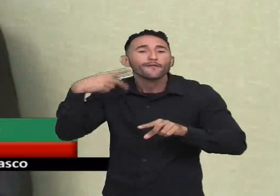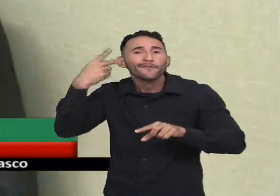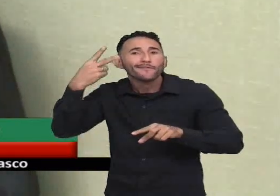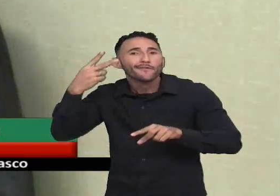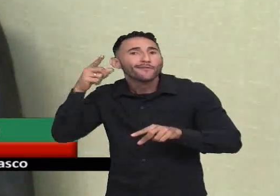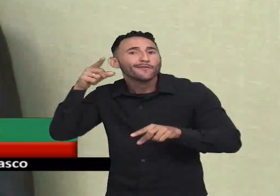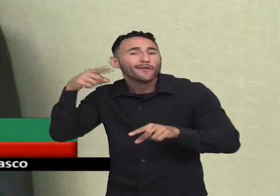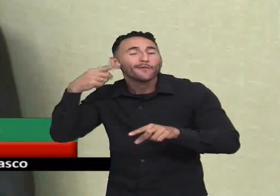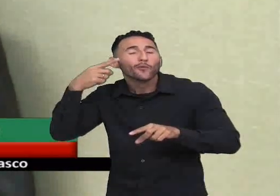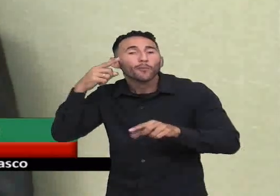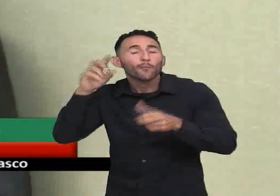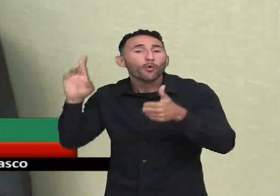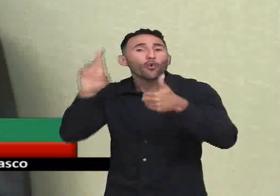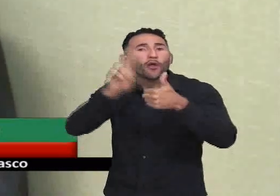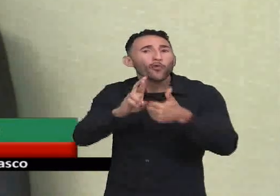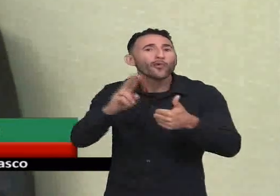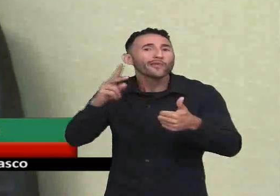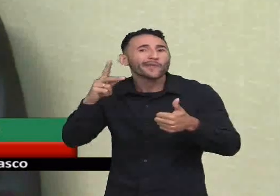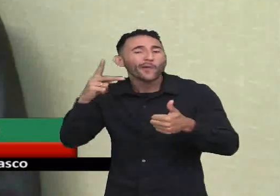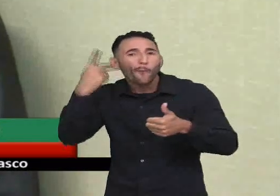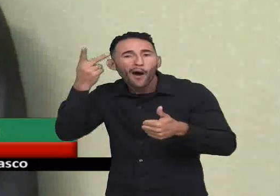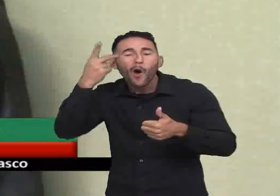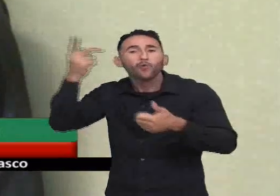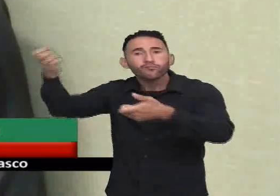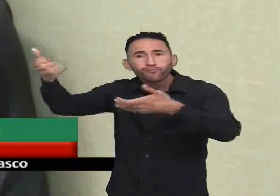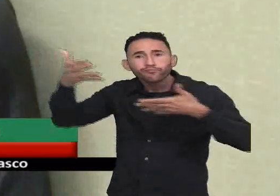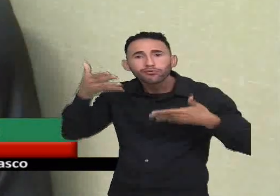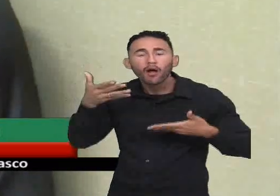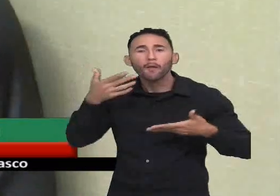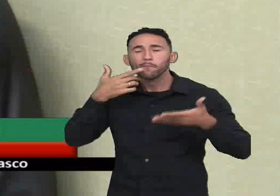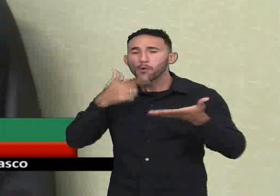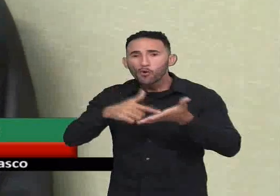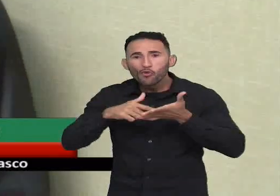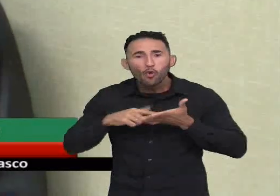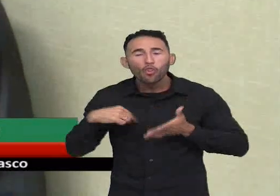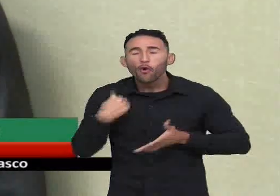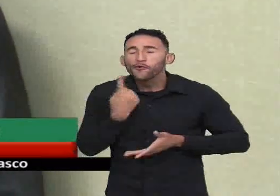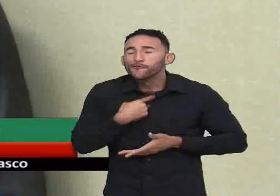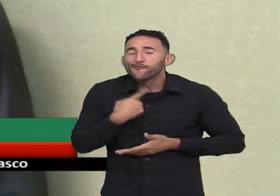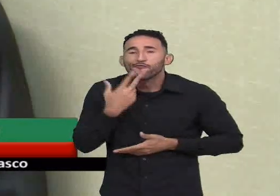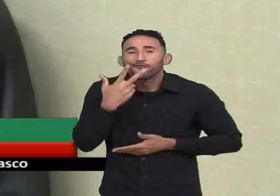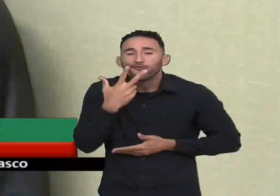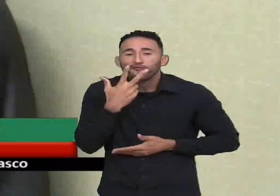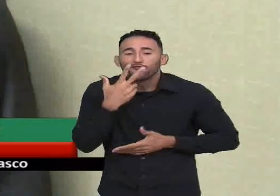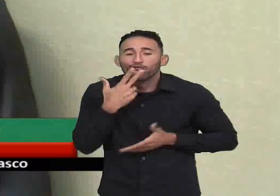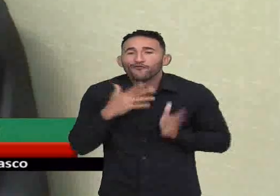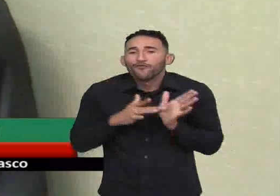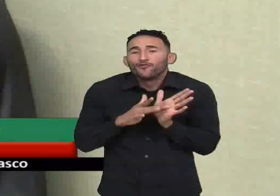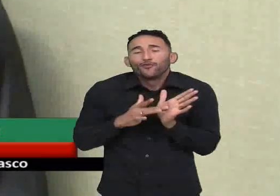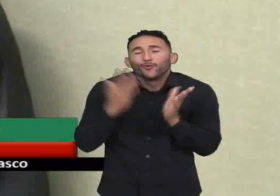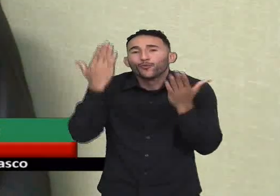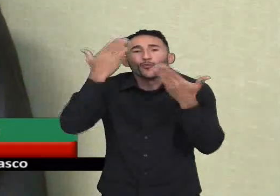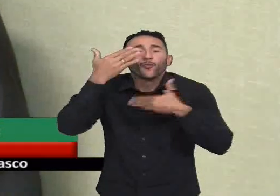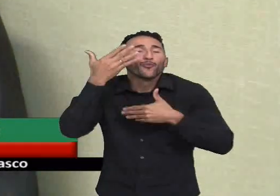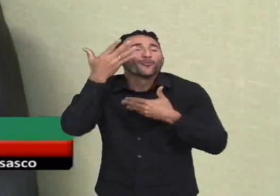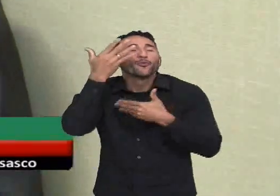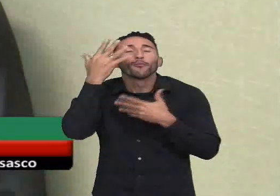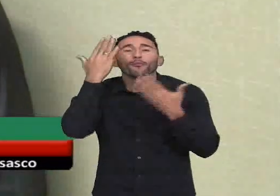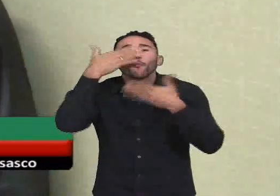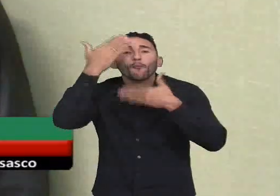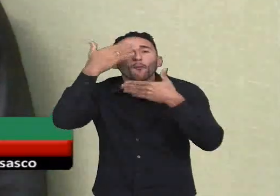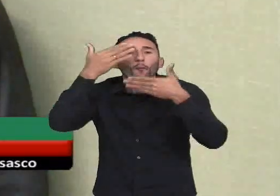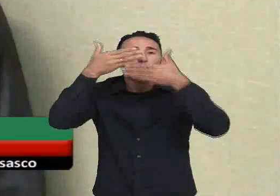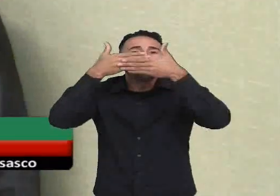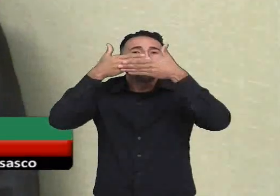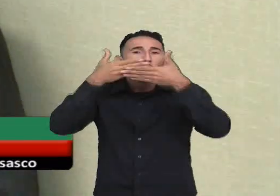grave, isso da gente, no mínimo, a gente está fechando os olhos e sendo conivente com o que está acontecendo na saúde. E